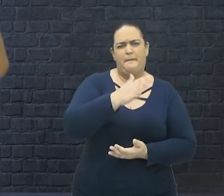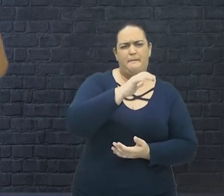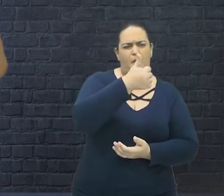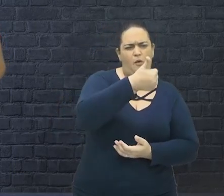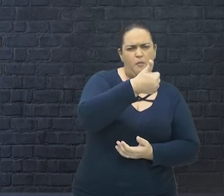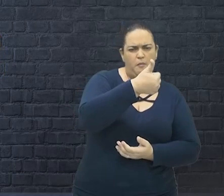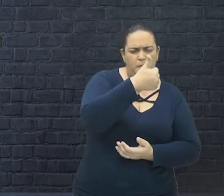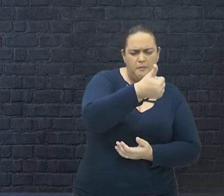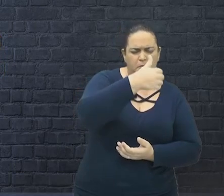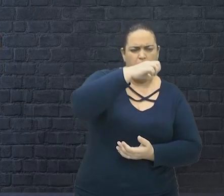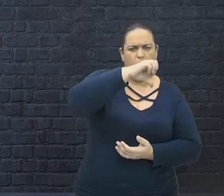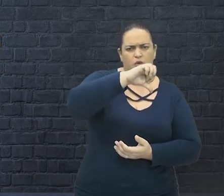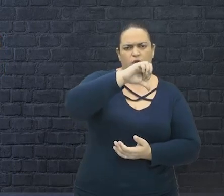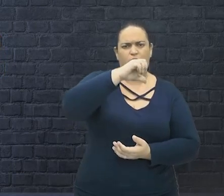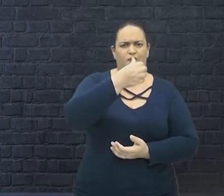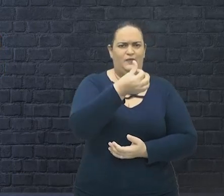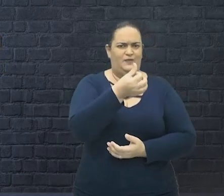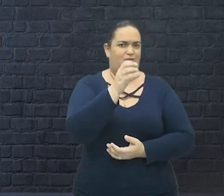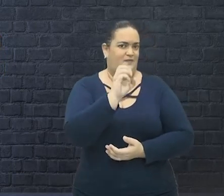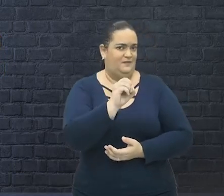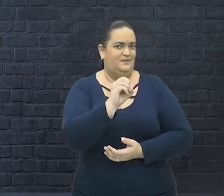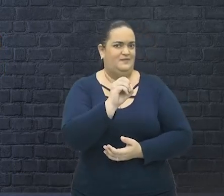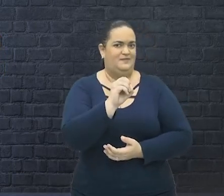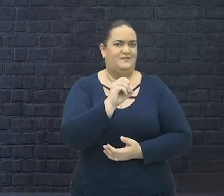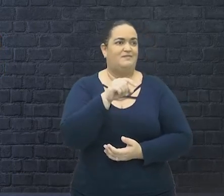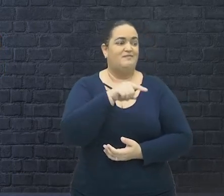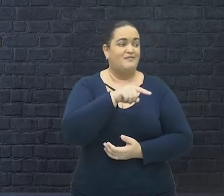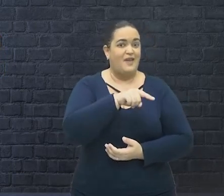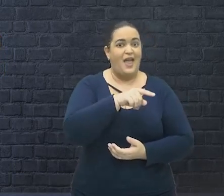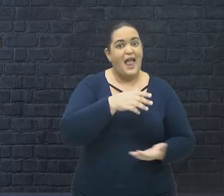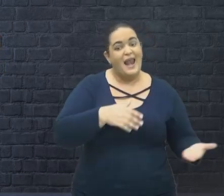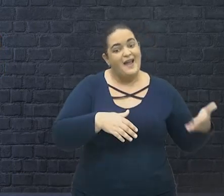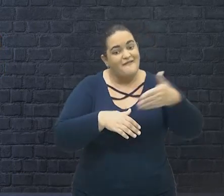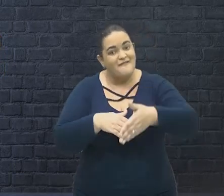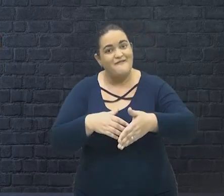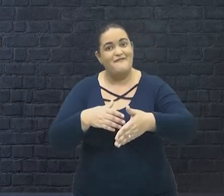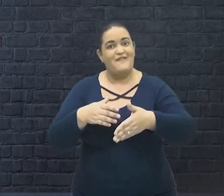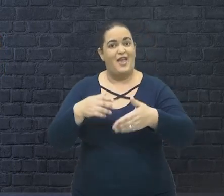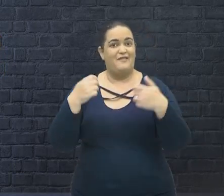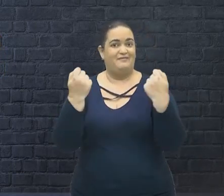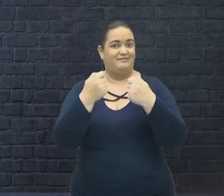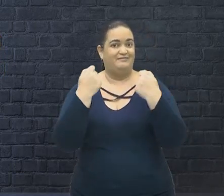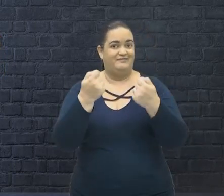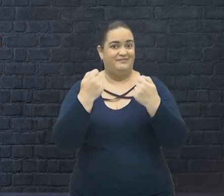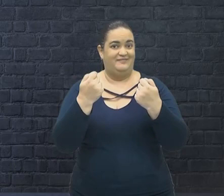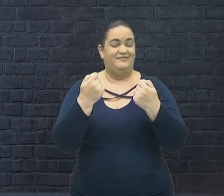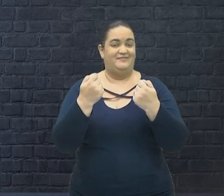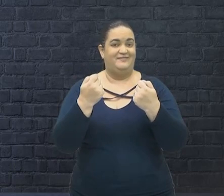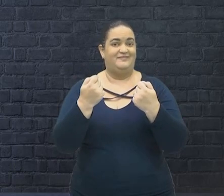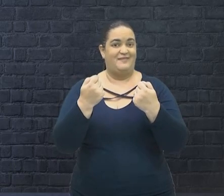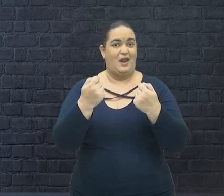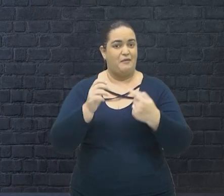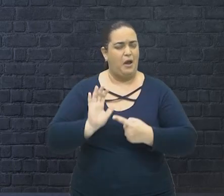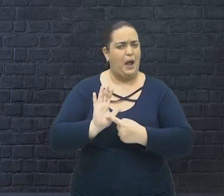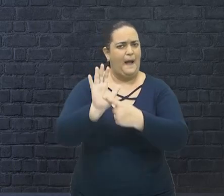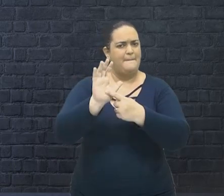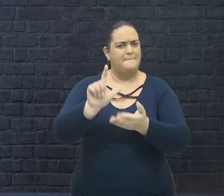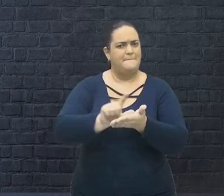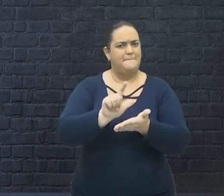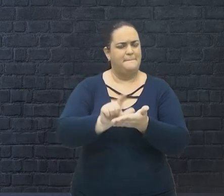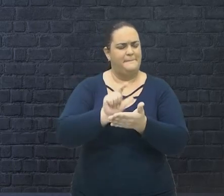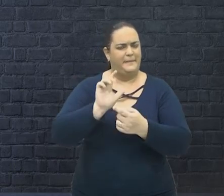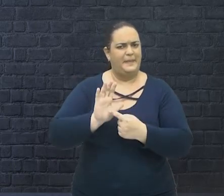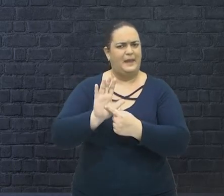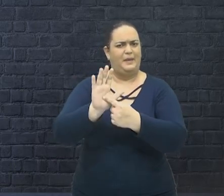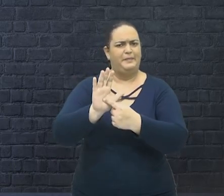sucesso, na década de 1960, que a Carolina também veio a Caruaru fazer o lançamento